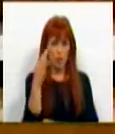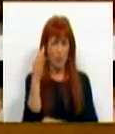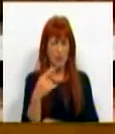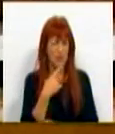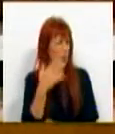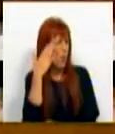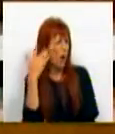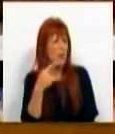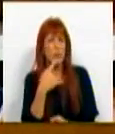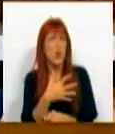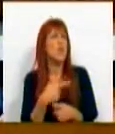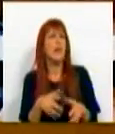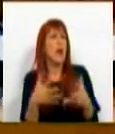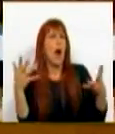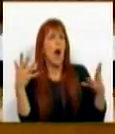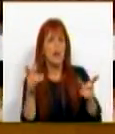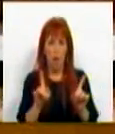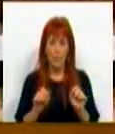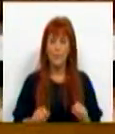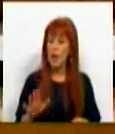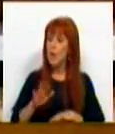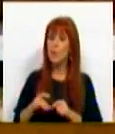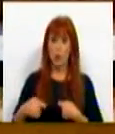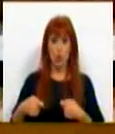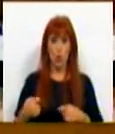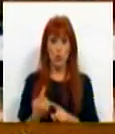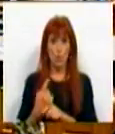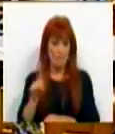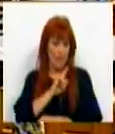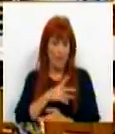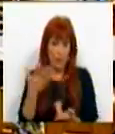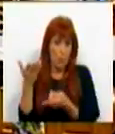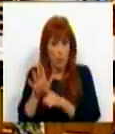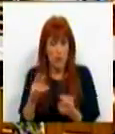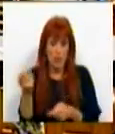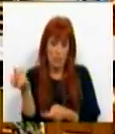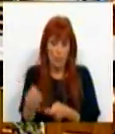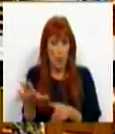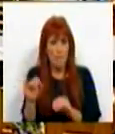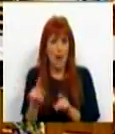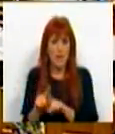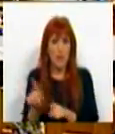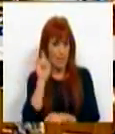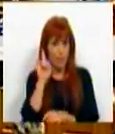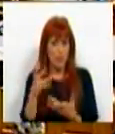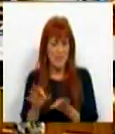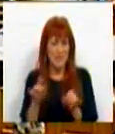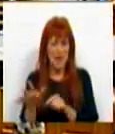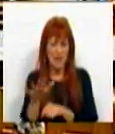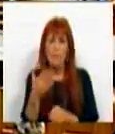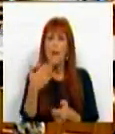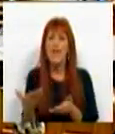Não me parece assim uma grande diferença. Em relação ao consumo privado, por exemplo, que é a variável mais importante em termos de